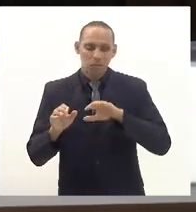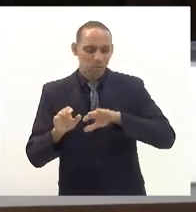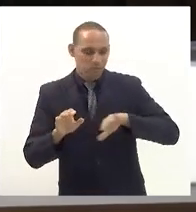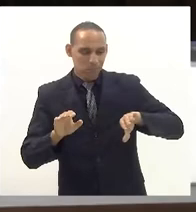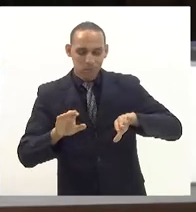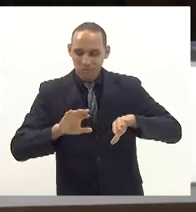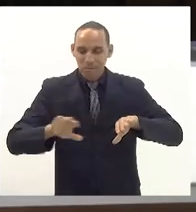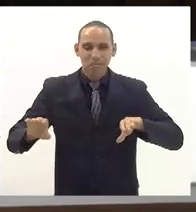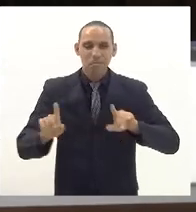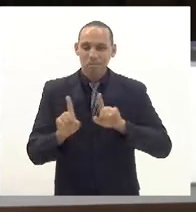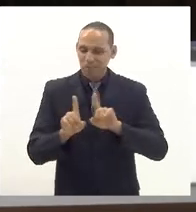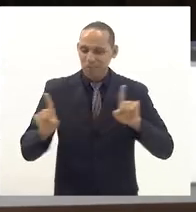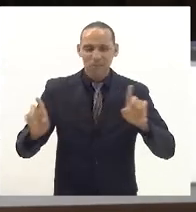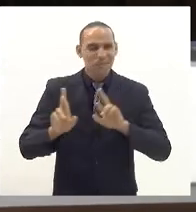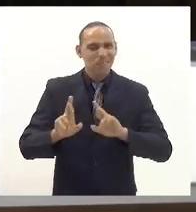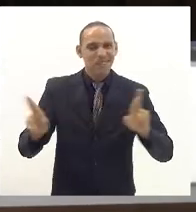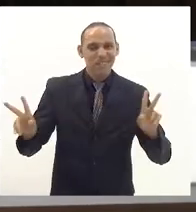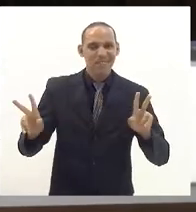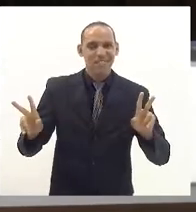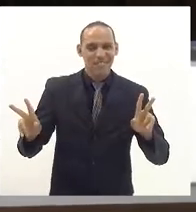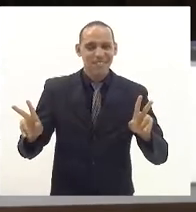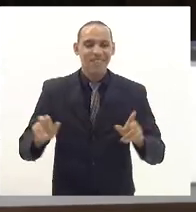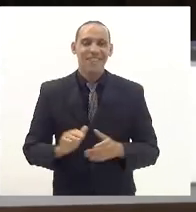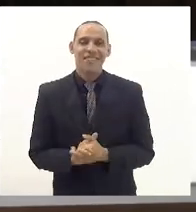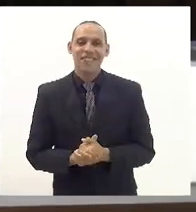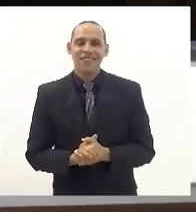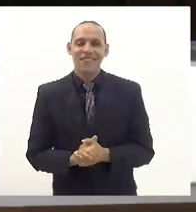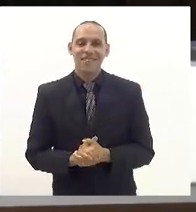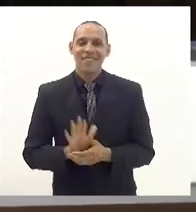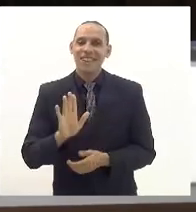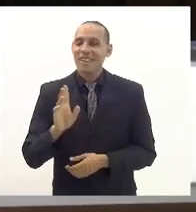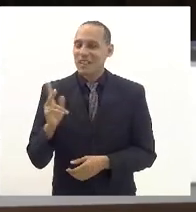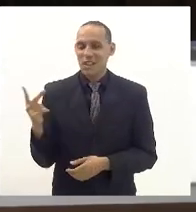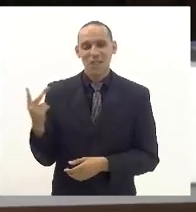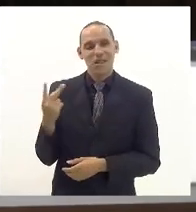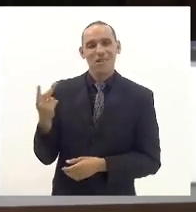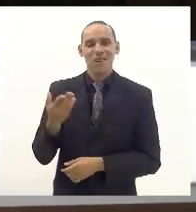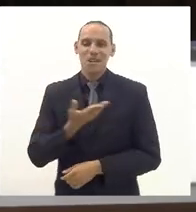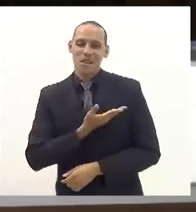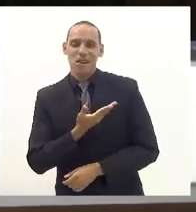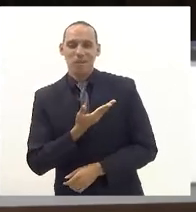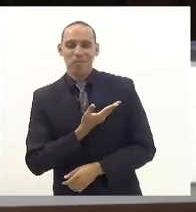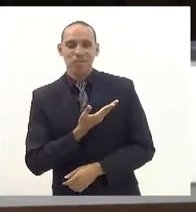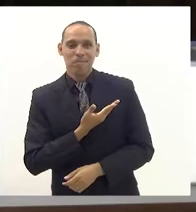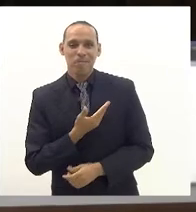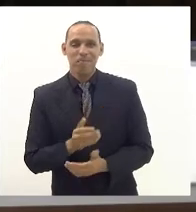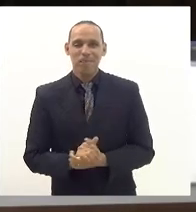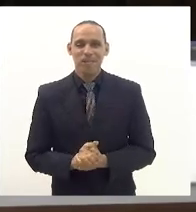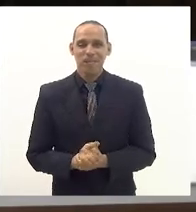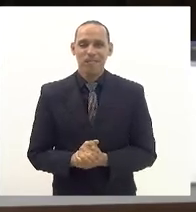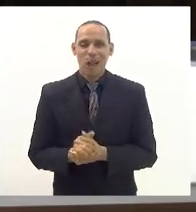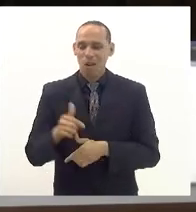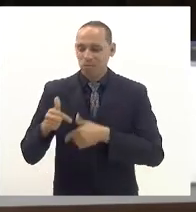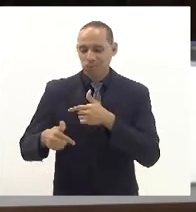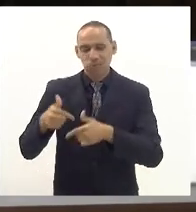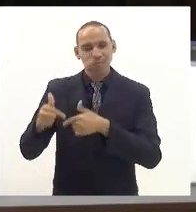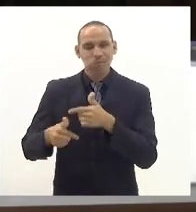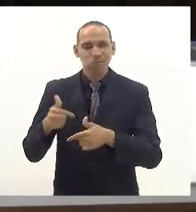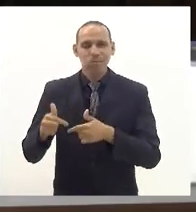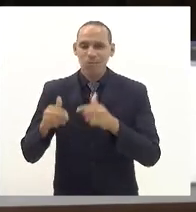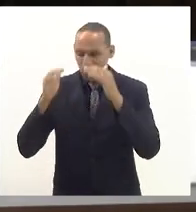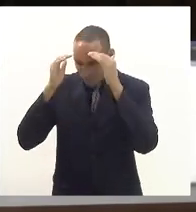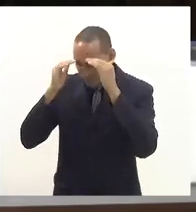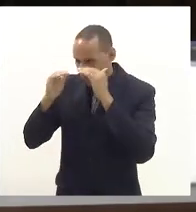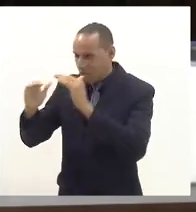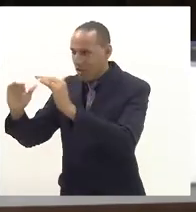opostos circunstancialmente nos tornamos grandes amigos e atuamos sempre com